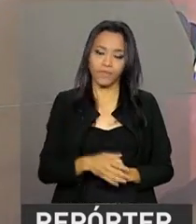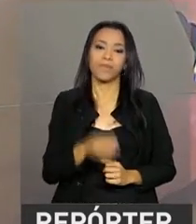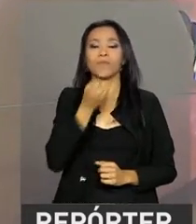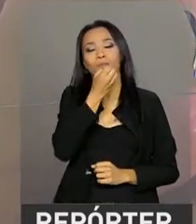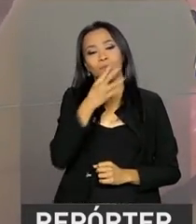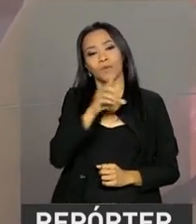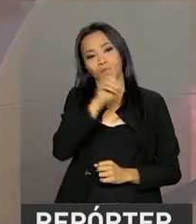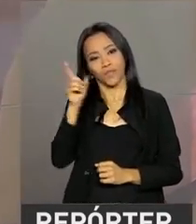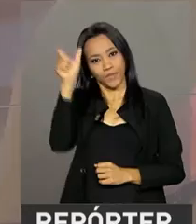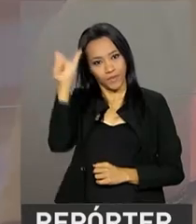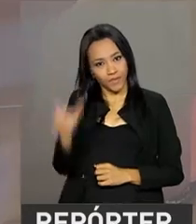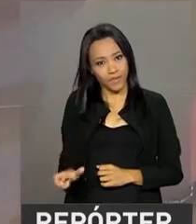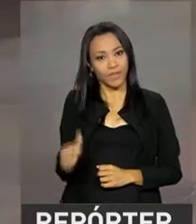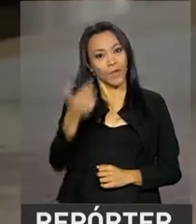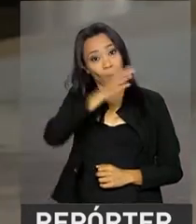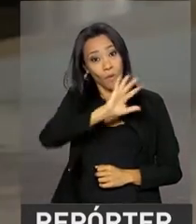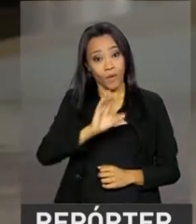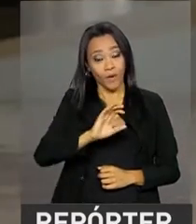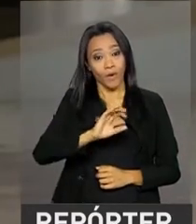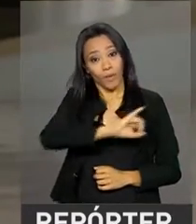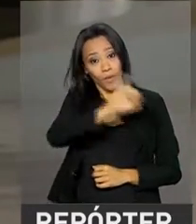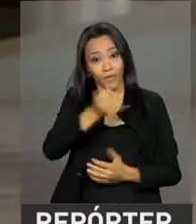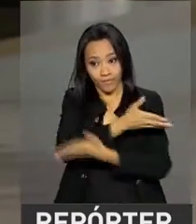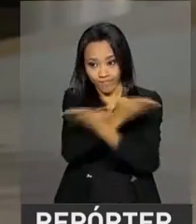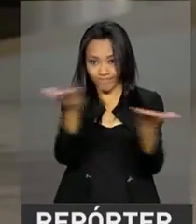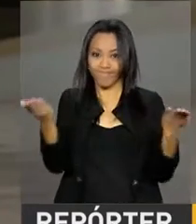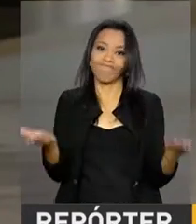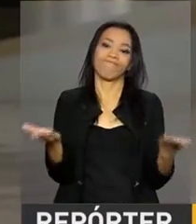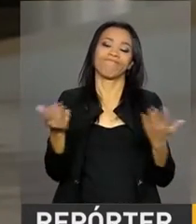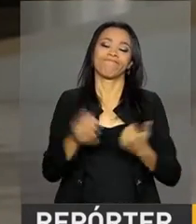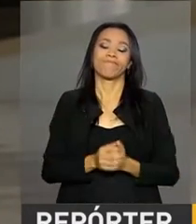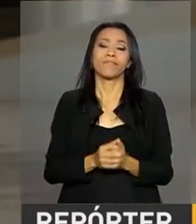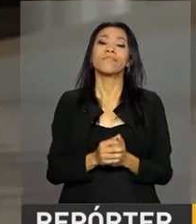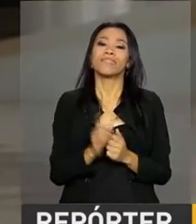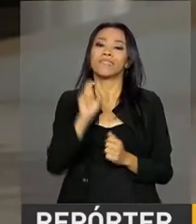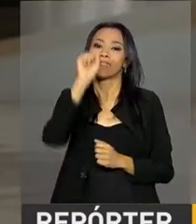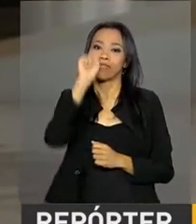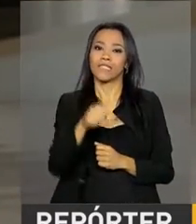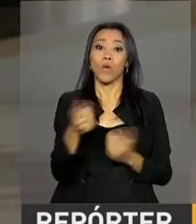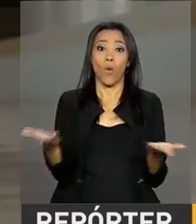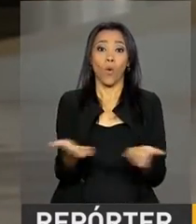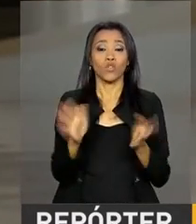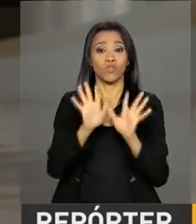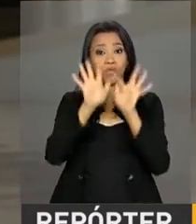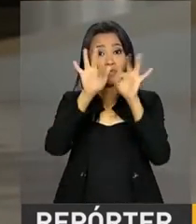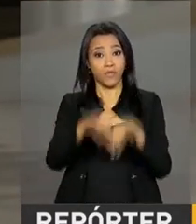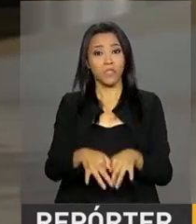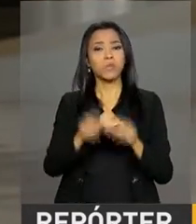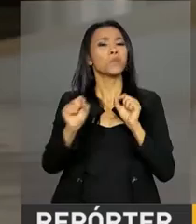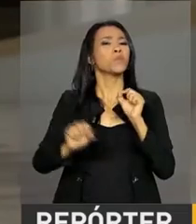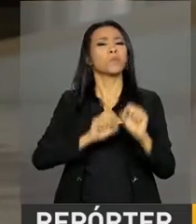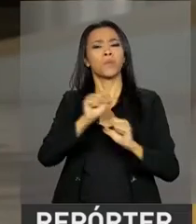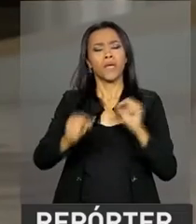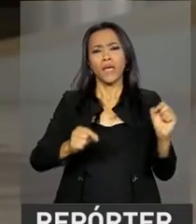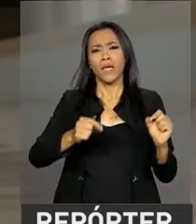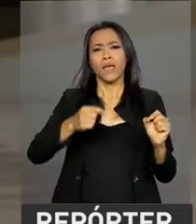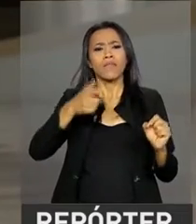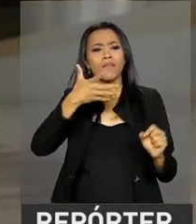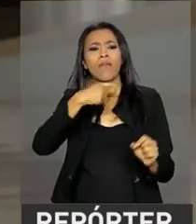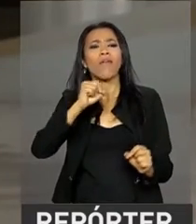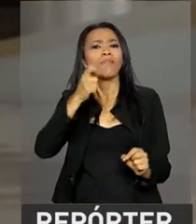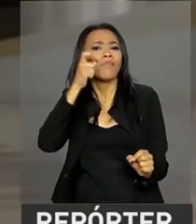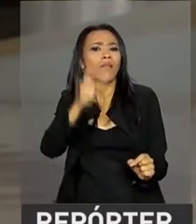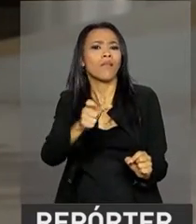você, Leandro. Olá mais uma vez para você de casa. É isso mesmo, Leandro. Termina hoje o prazo para os interessados